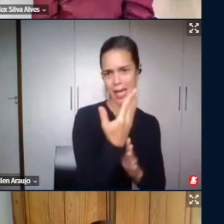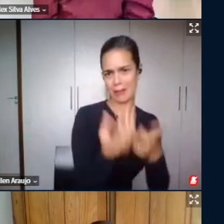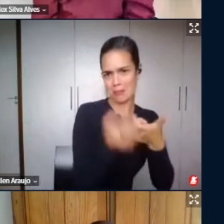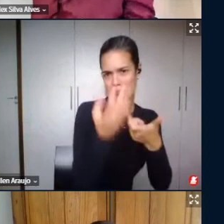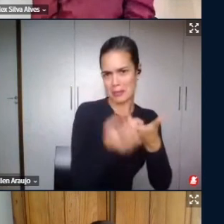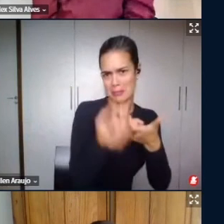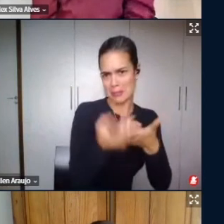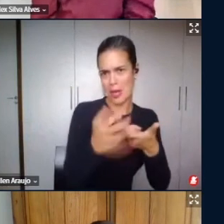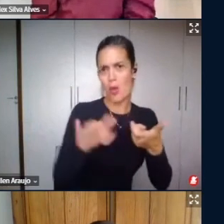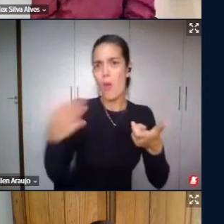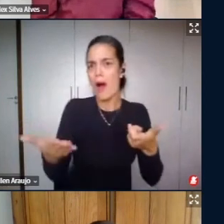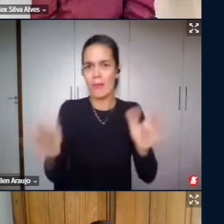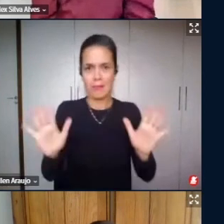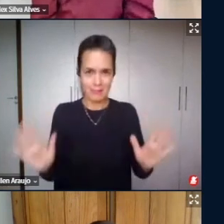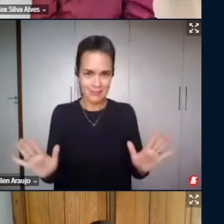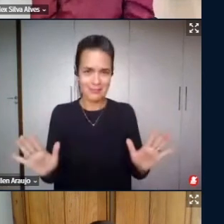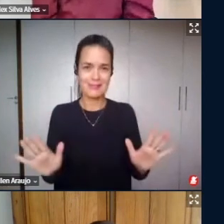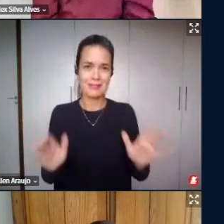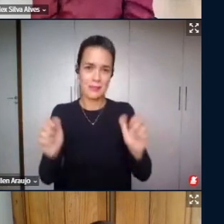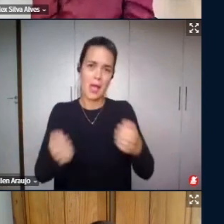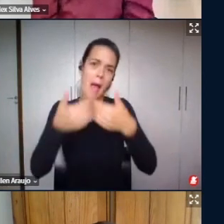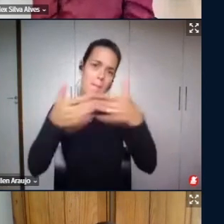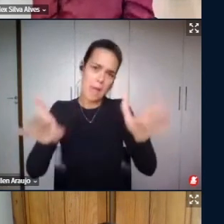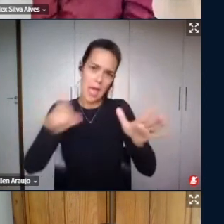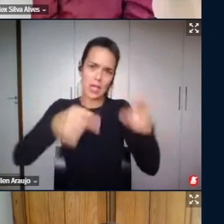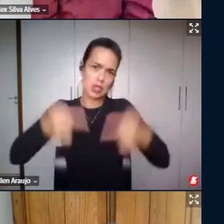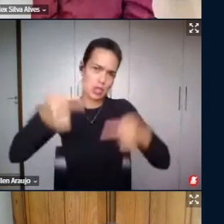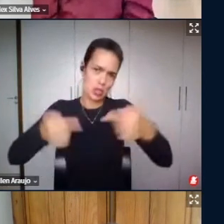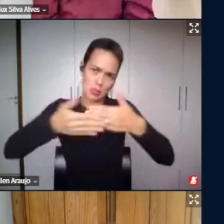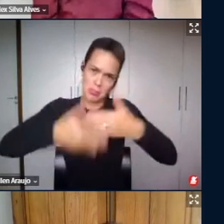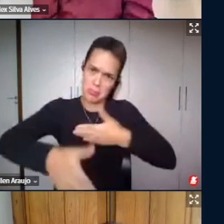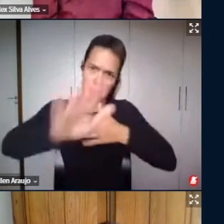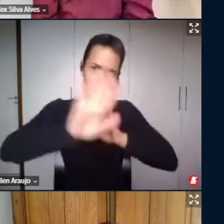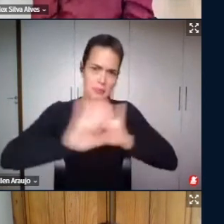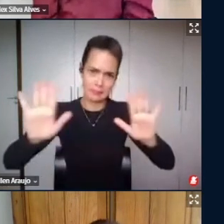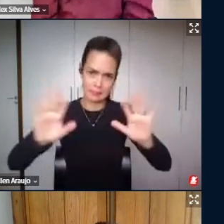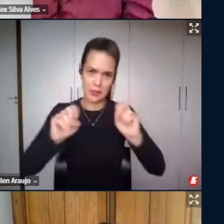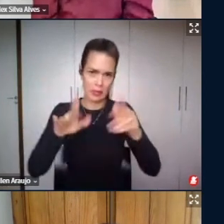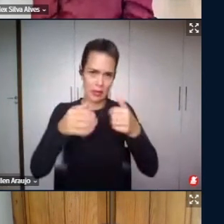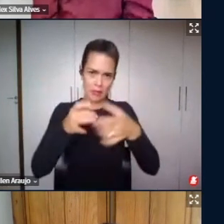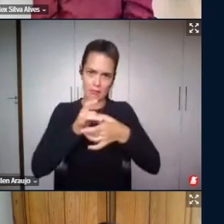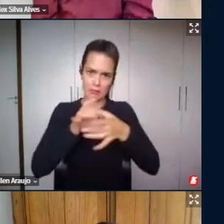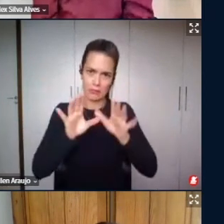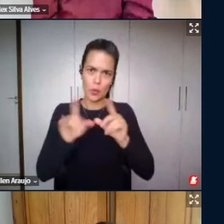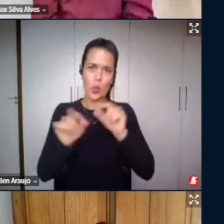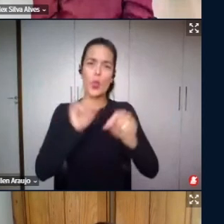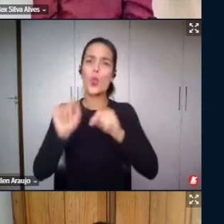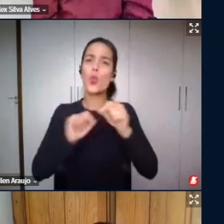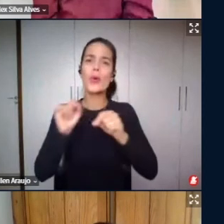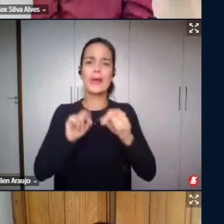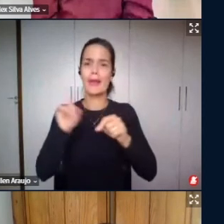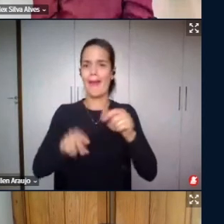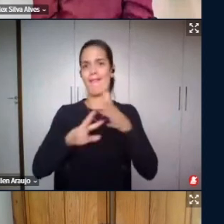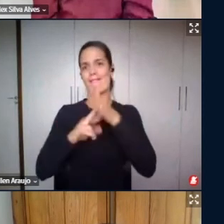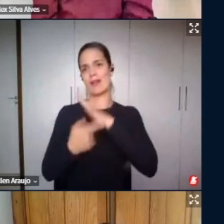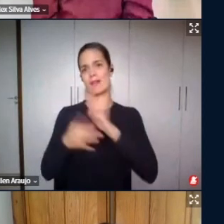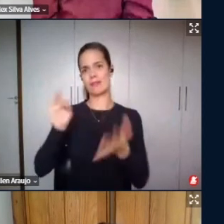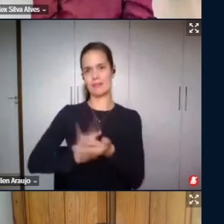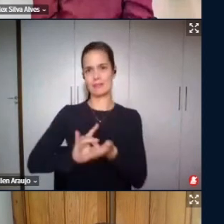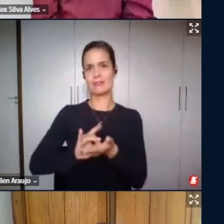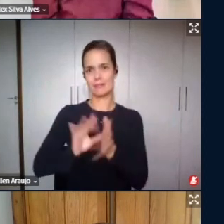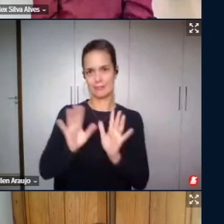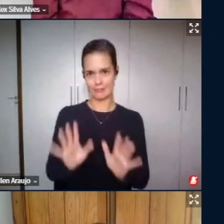essa discussão aqui em aberto para vocês levarem adiante. O que é variante de quê? Né?